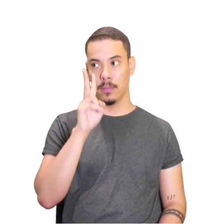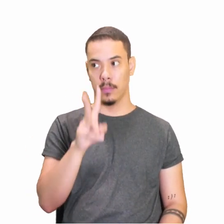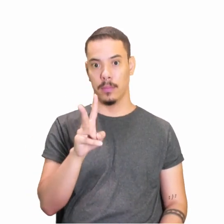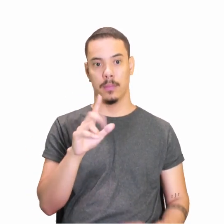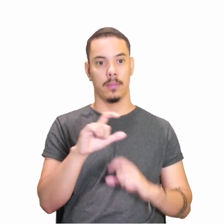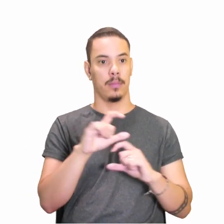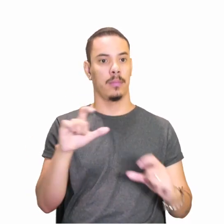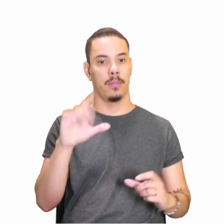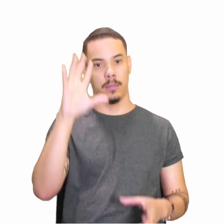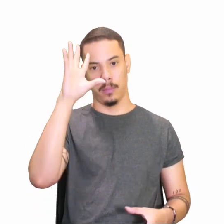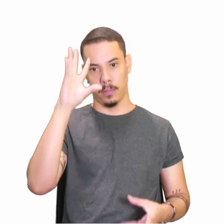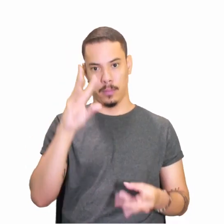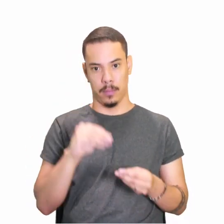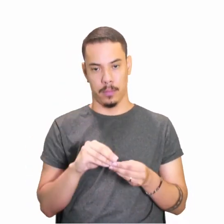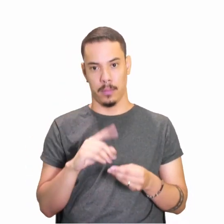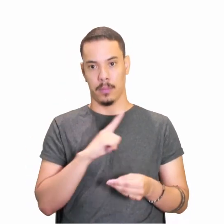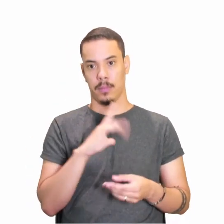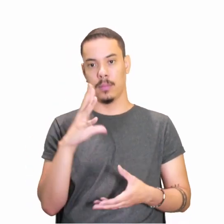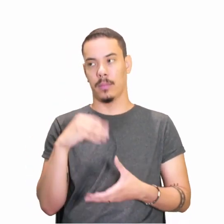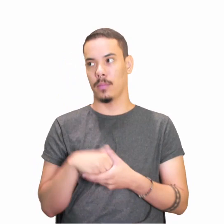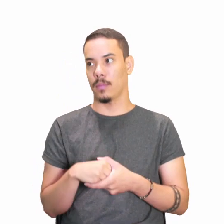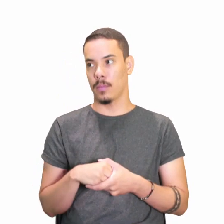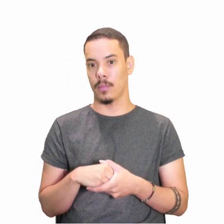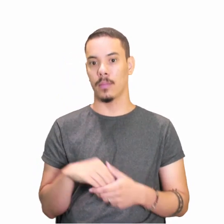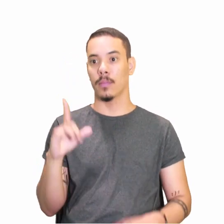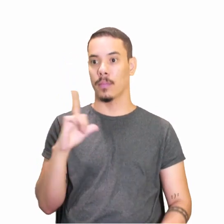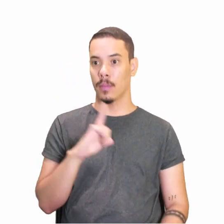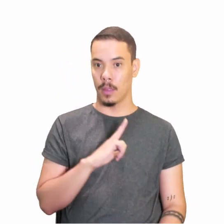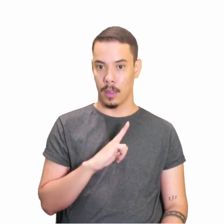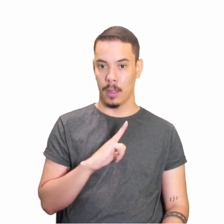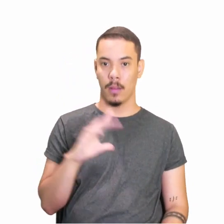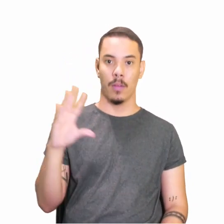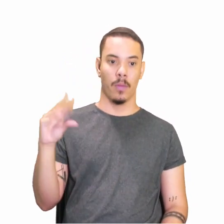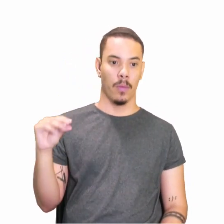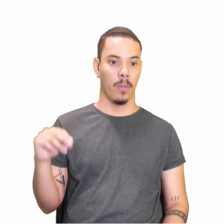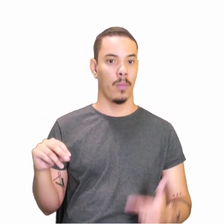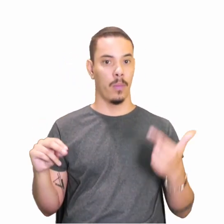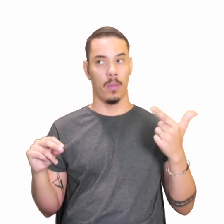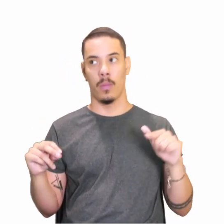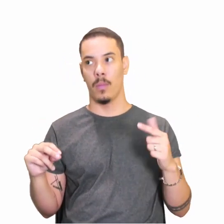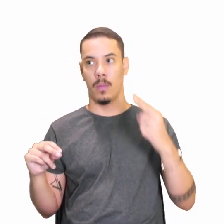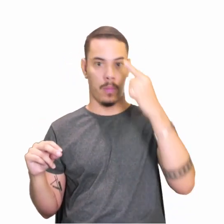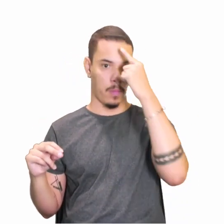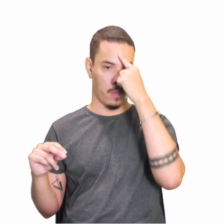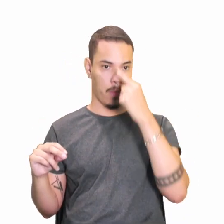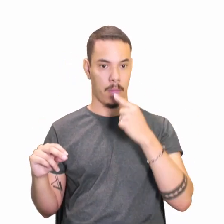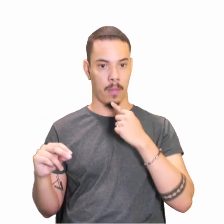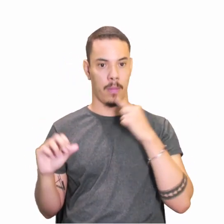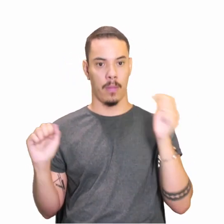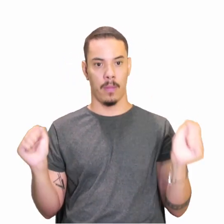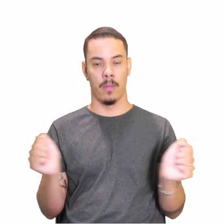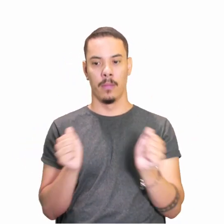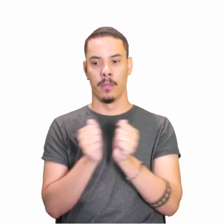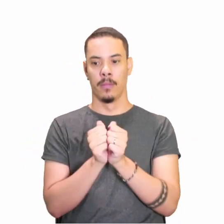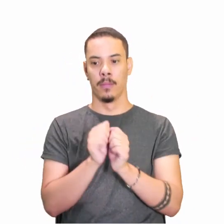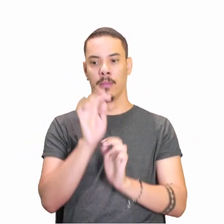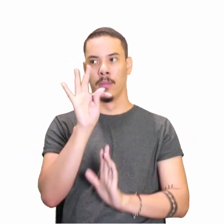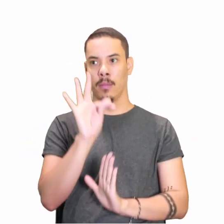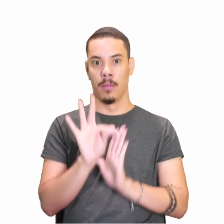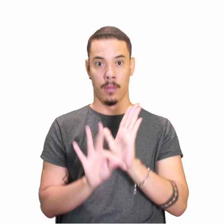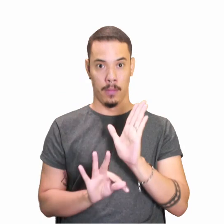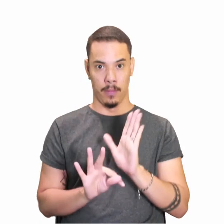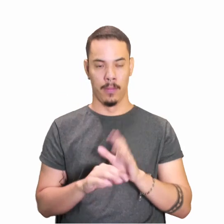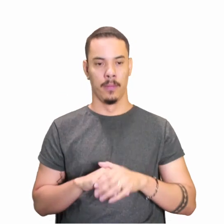charge, ora composta por uma linguagem verbal e não verbal, que é o que a professora apresentou, né, a imagem com o texto